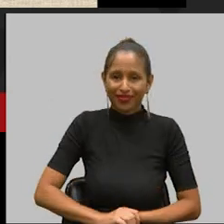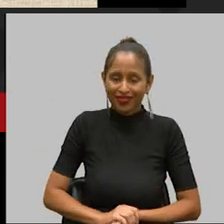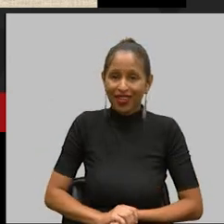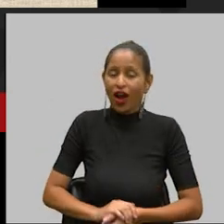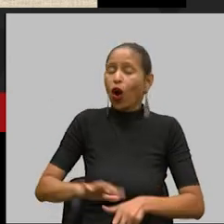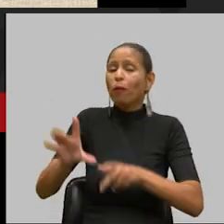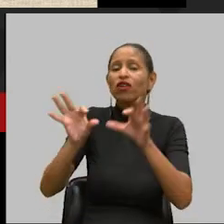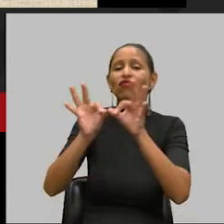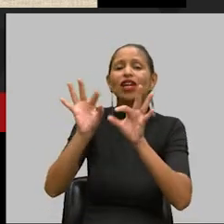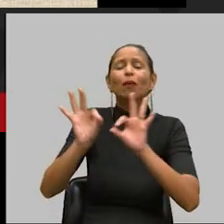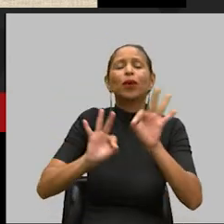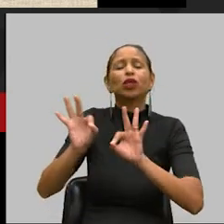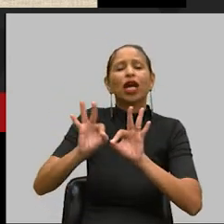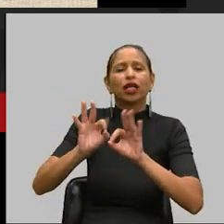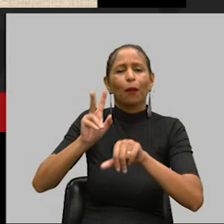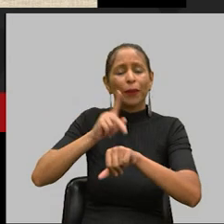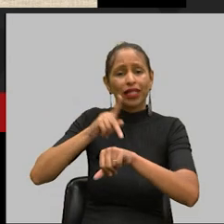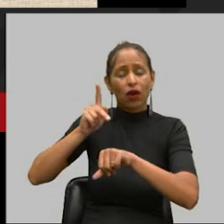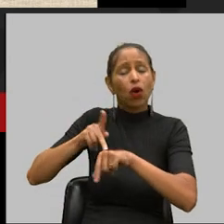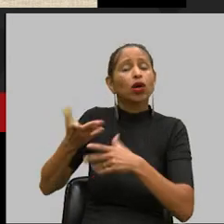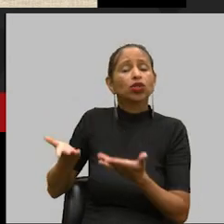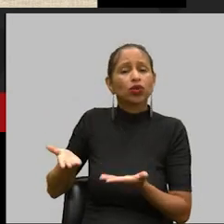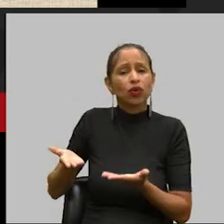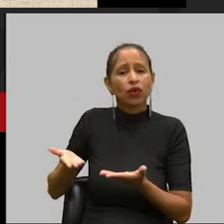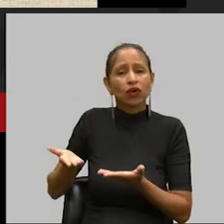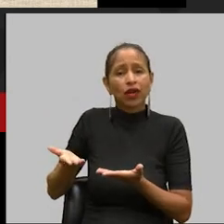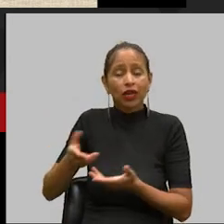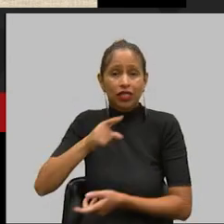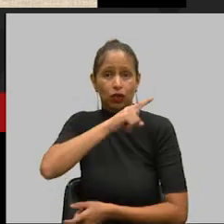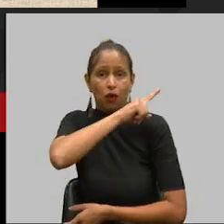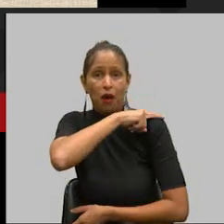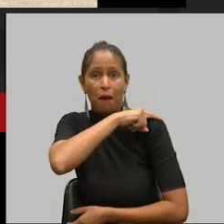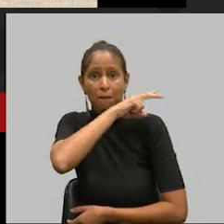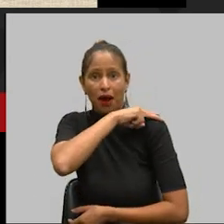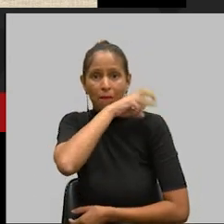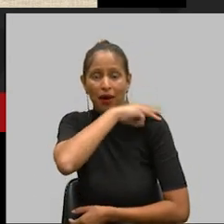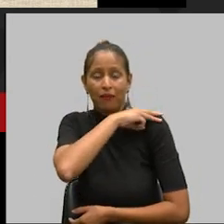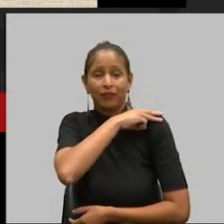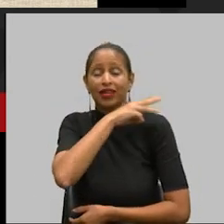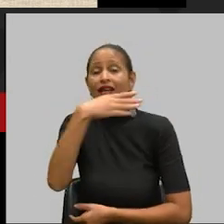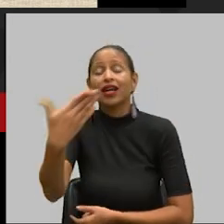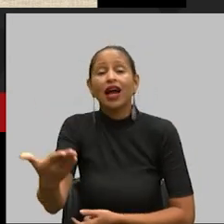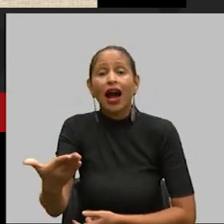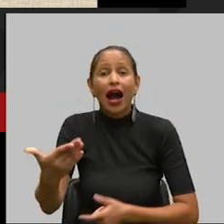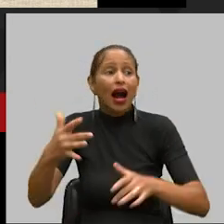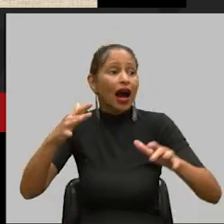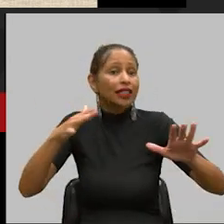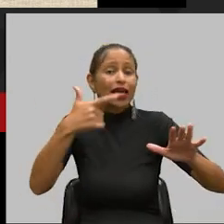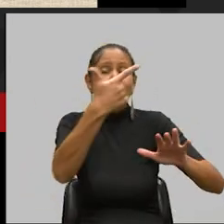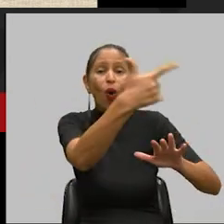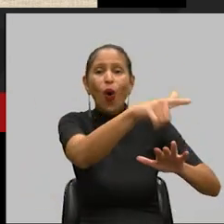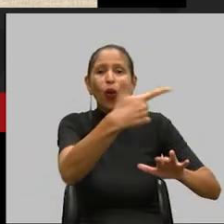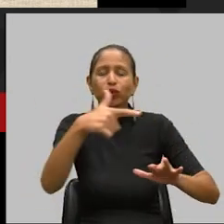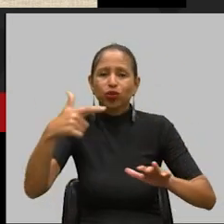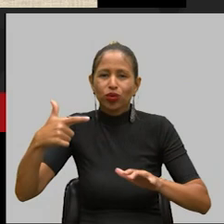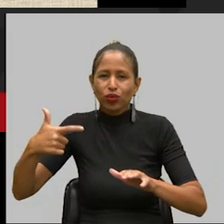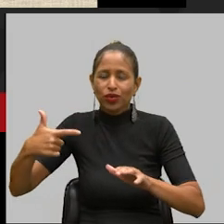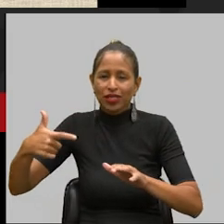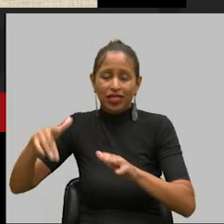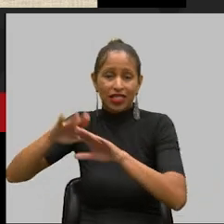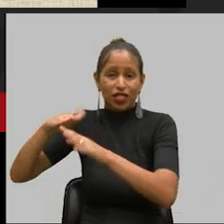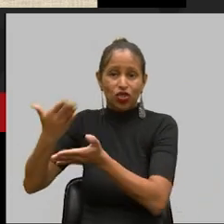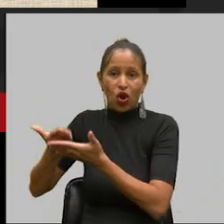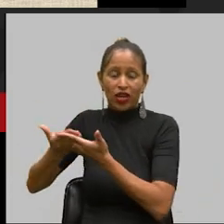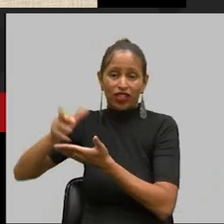faz um projeto pedagógico contextualizado pro Ensino Médio se os alunos estão dispersos e fragmentados em escolas